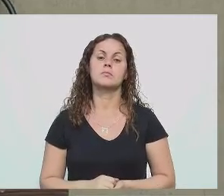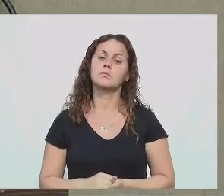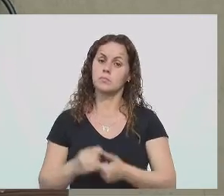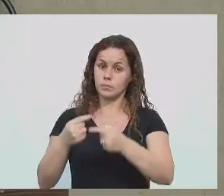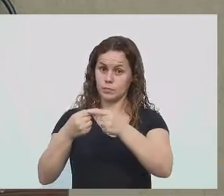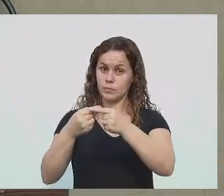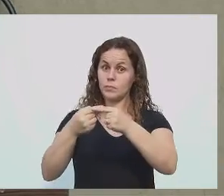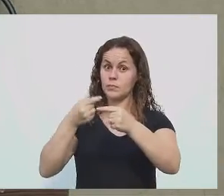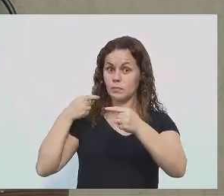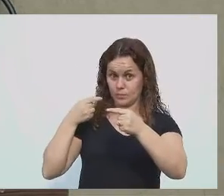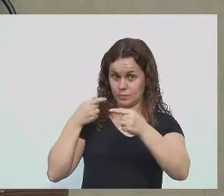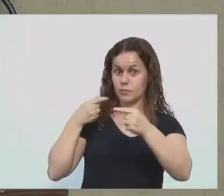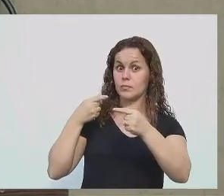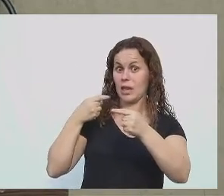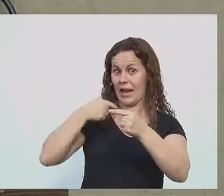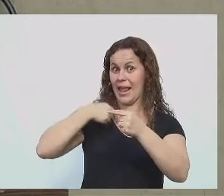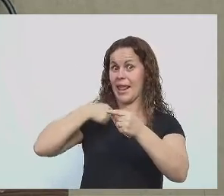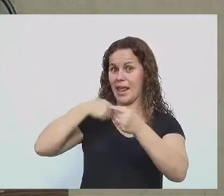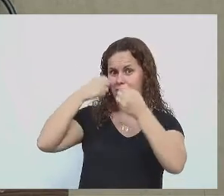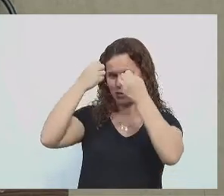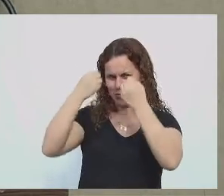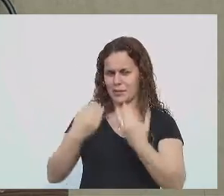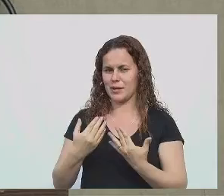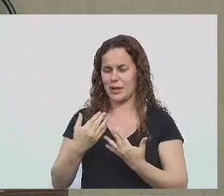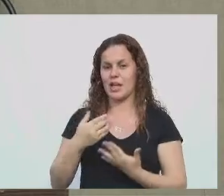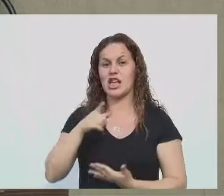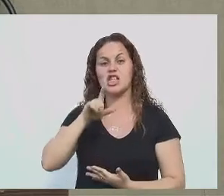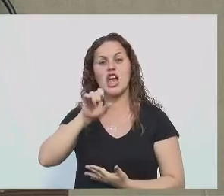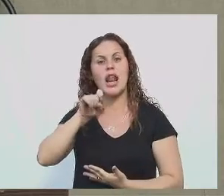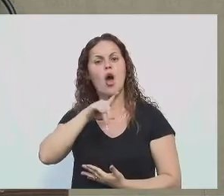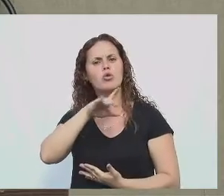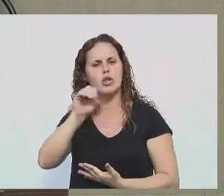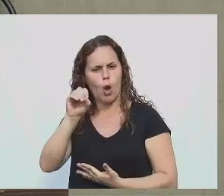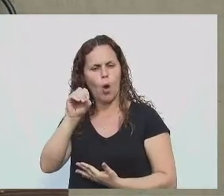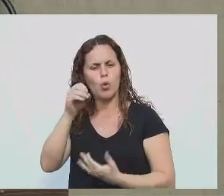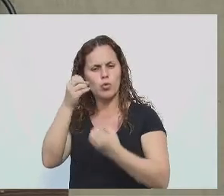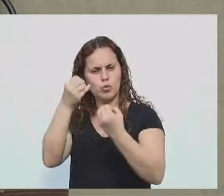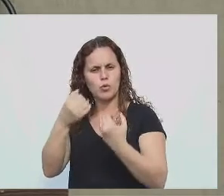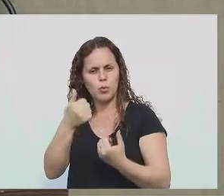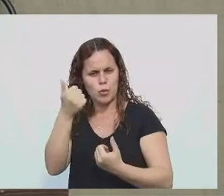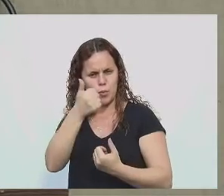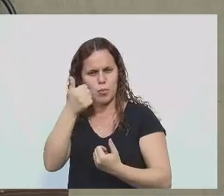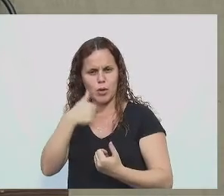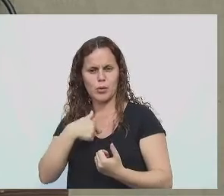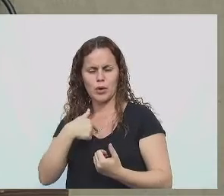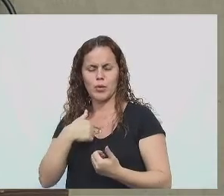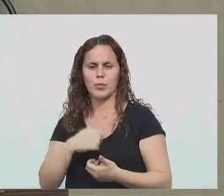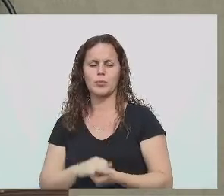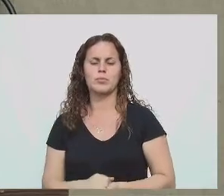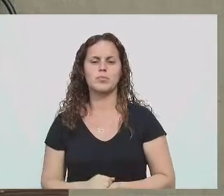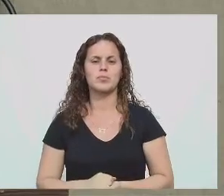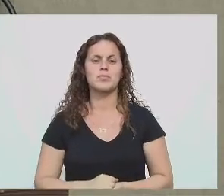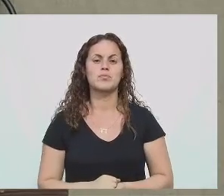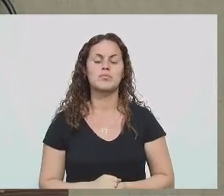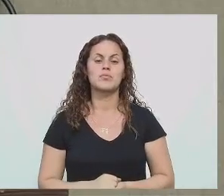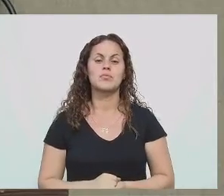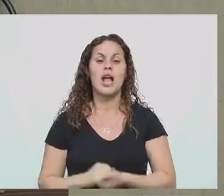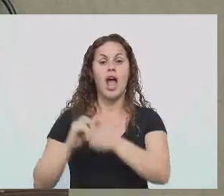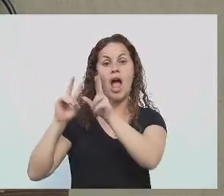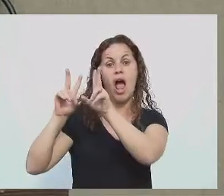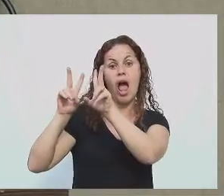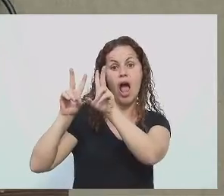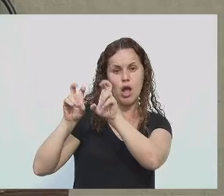Semana passada, eu citei aqui, inclusive o vereador Geraldão, que citou primeiro que eu, né, porque ele antecedeu a mim, com relação